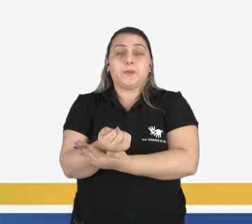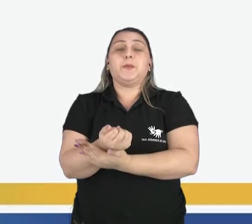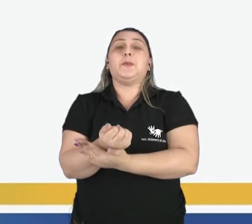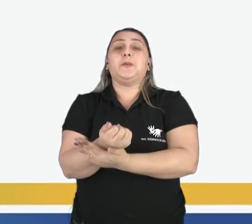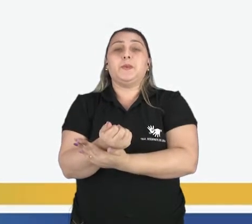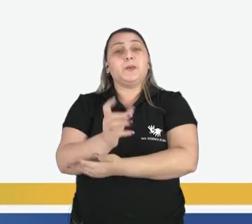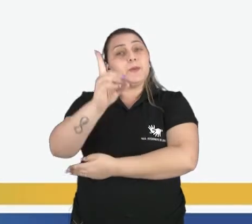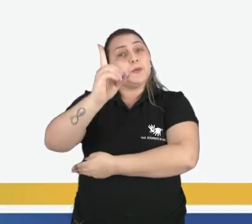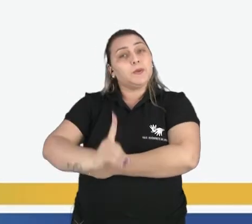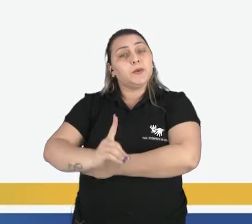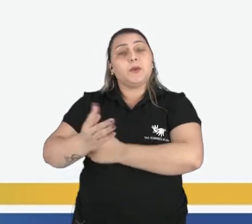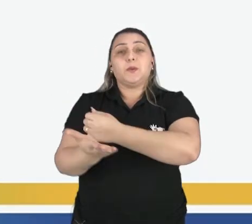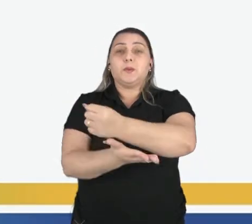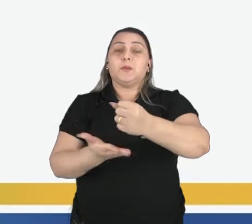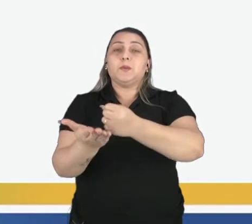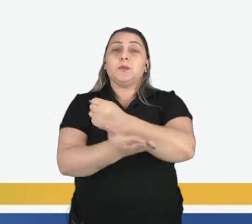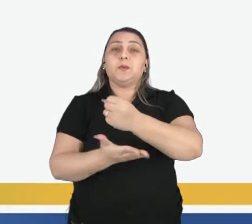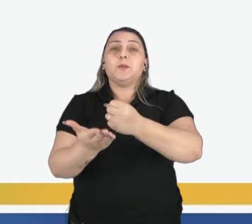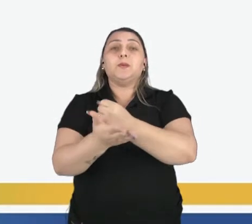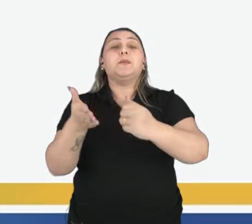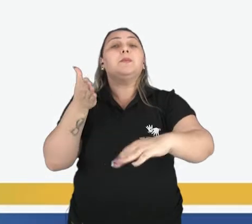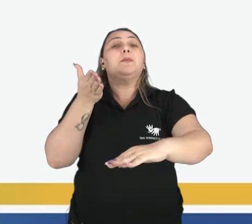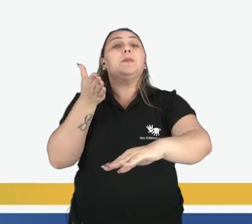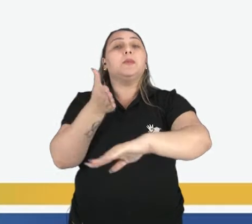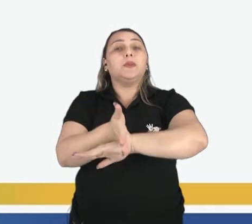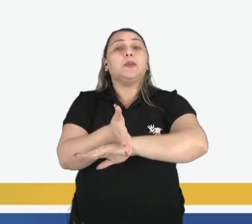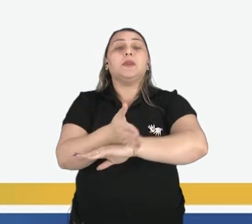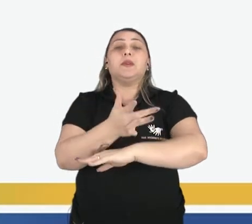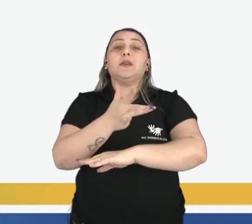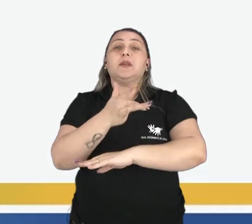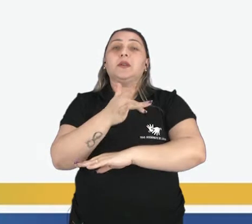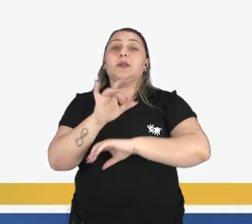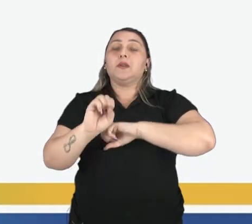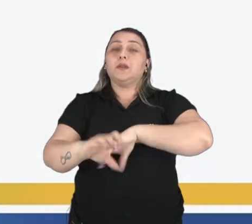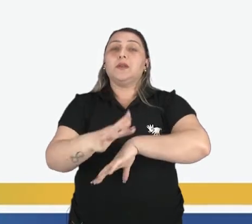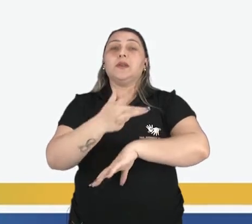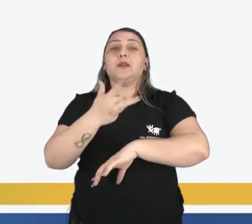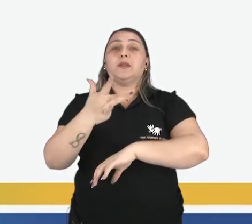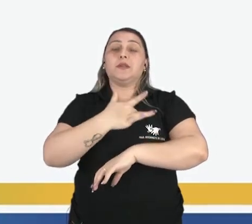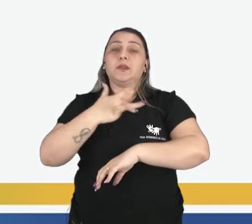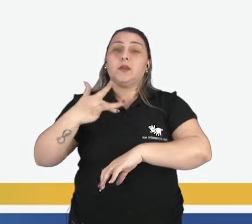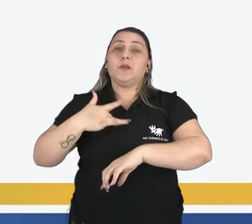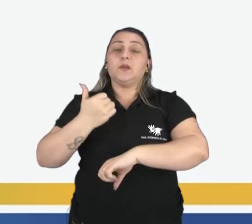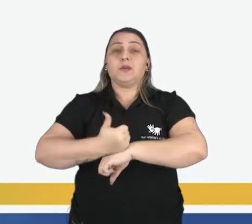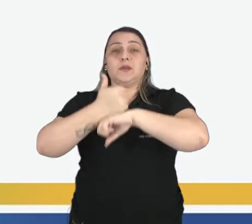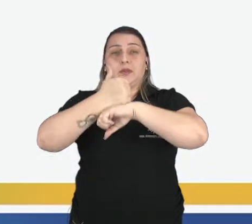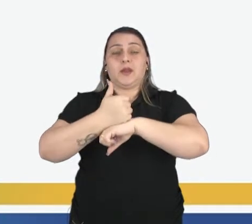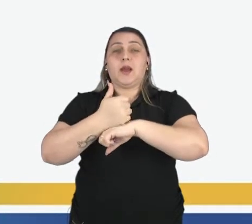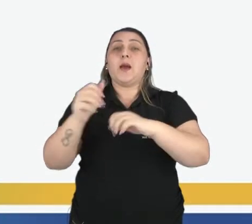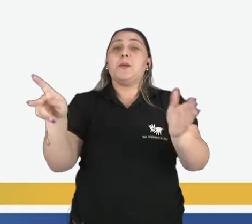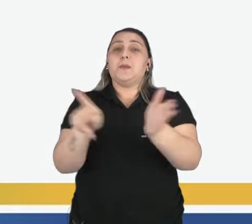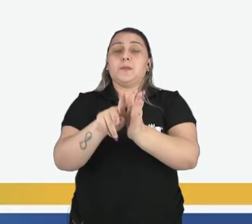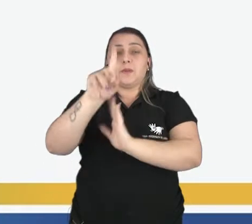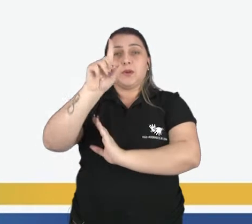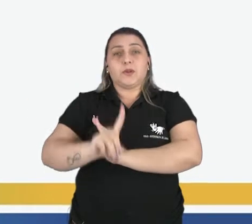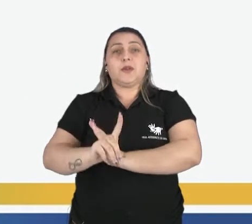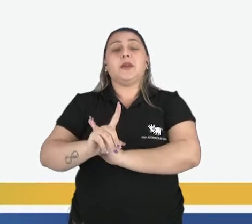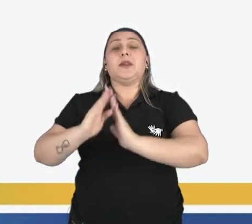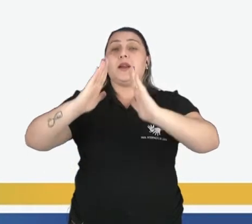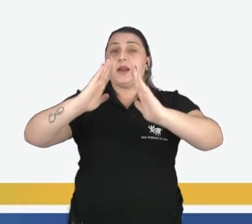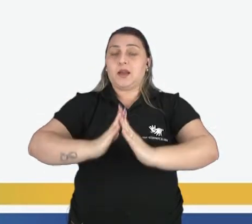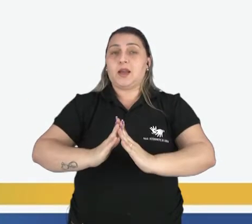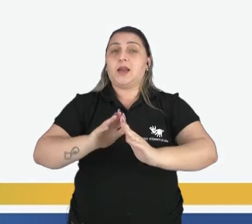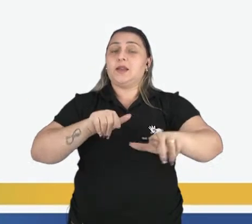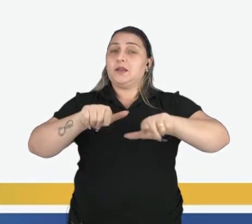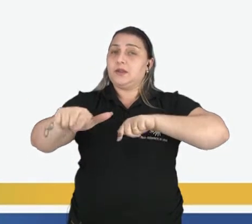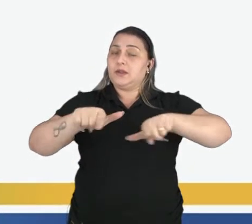a direitos básicos como acesso à educação, saúde de qualidade, direito à propriedade, direito ao trabalho, direito